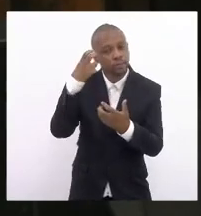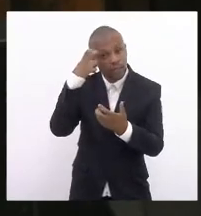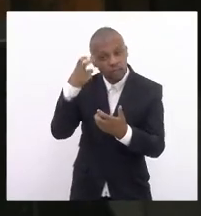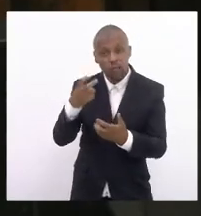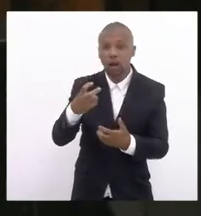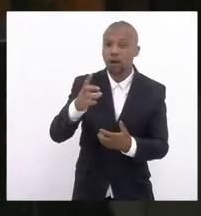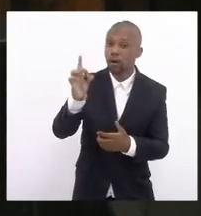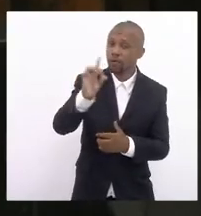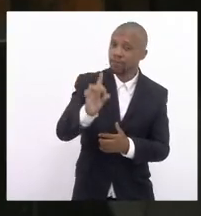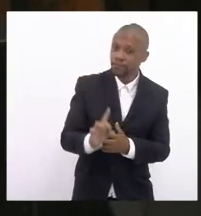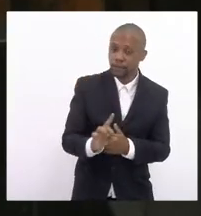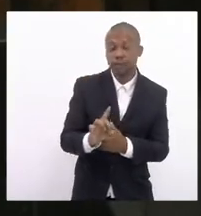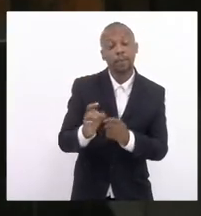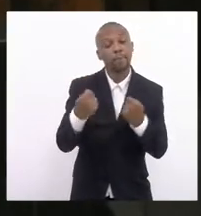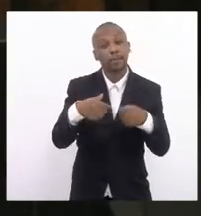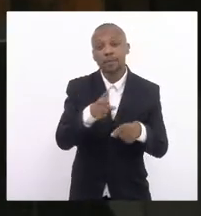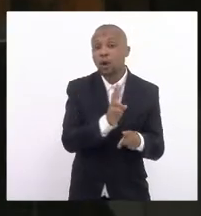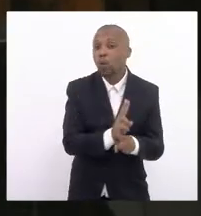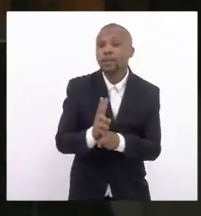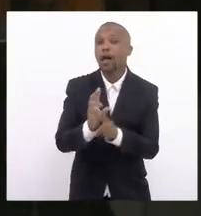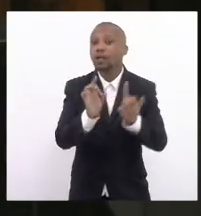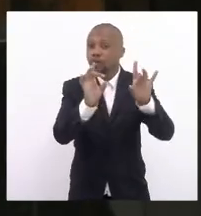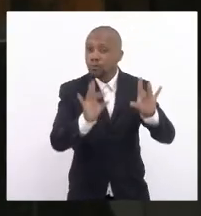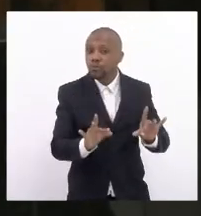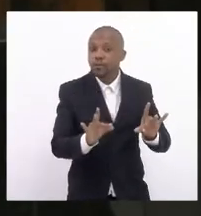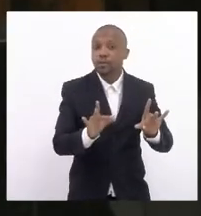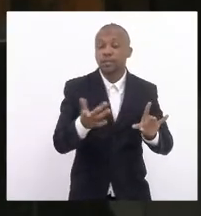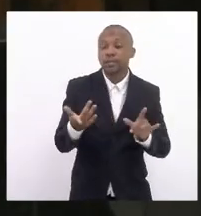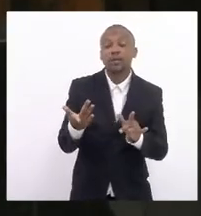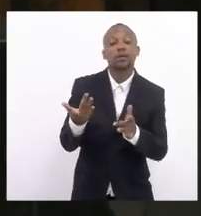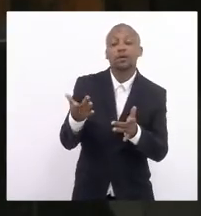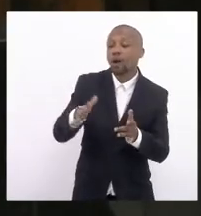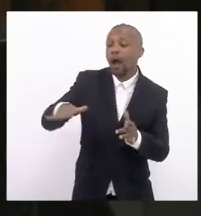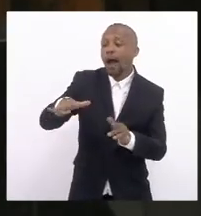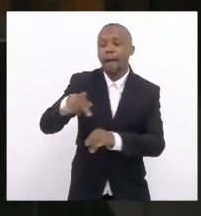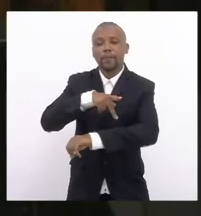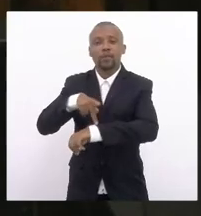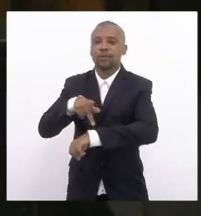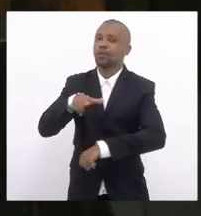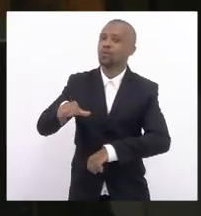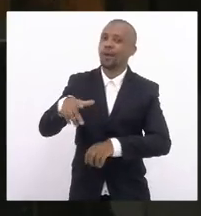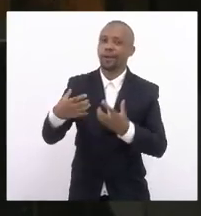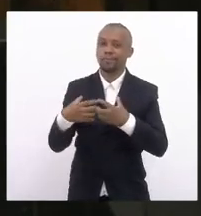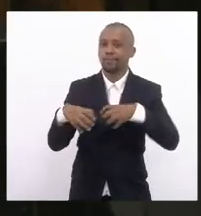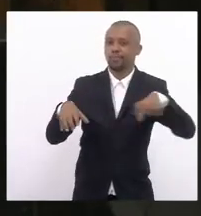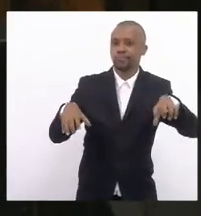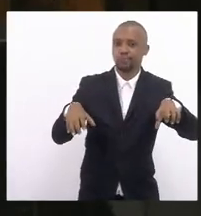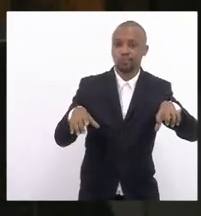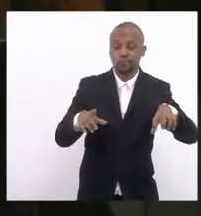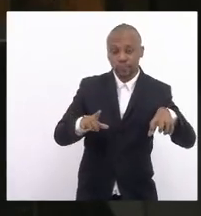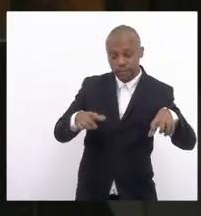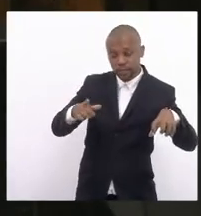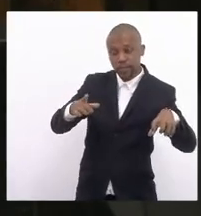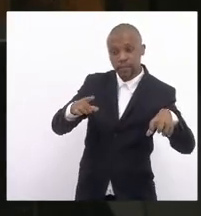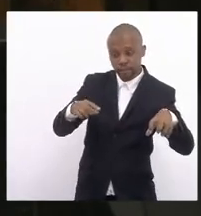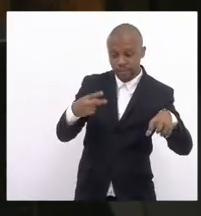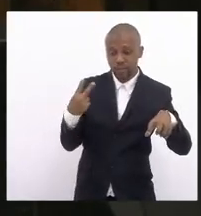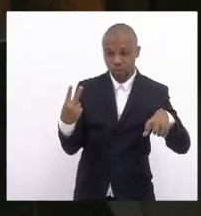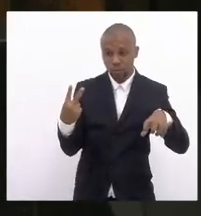precisam de cuidados específicos que não são do campo da pedagogia. A partir daí, tem dois outros profissionais, aí